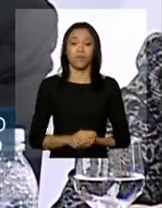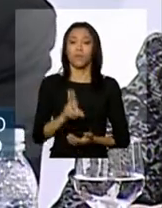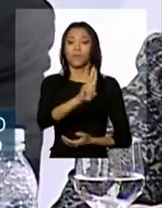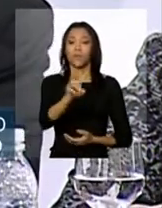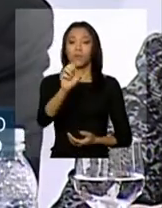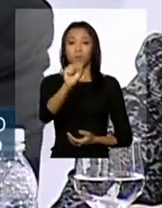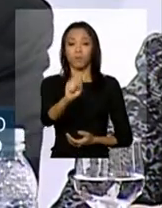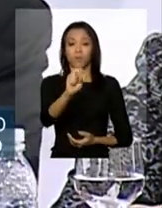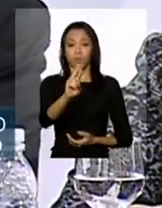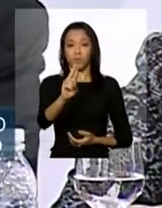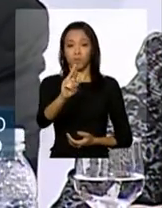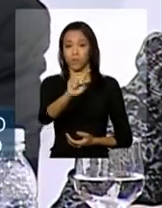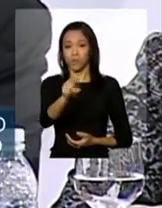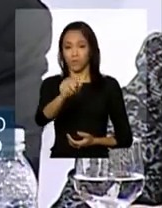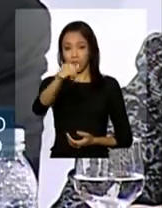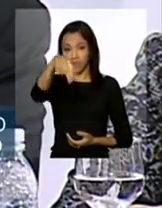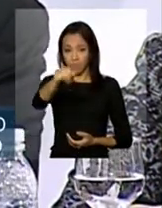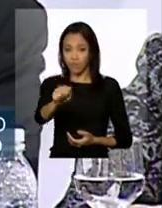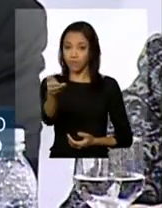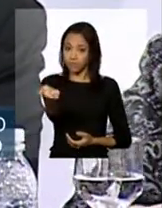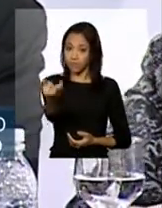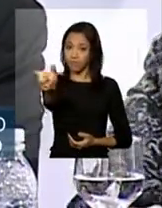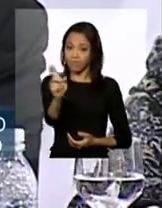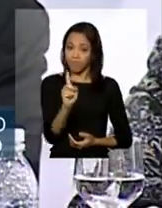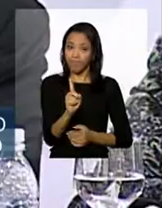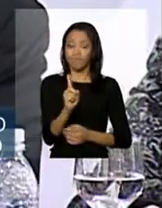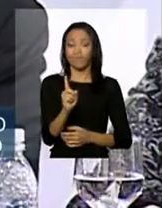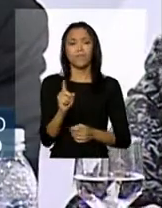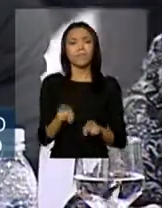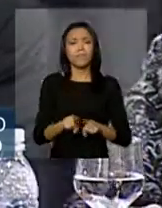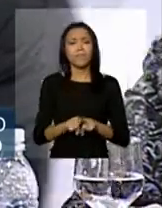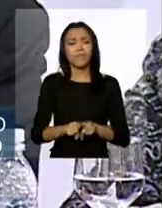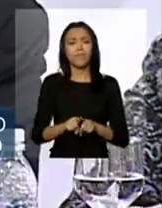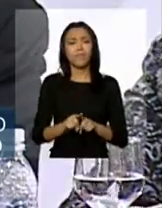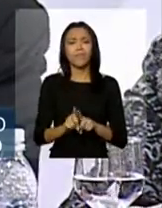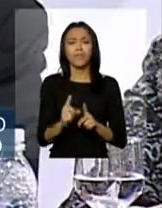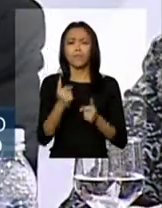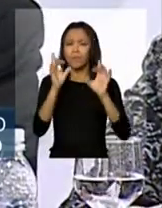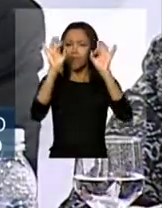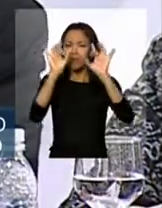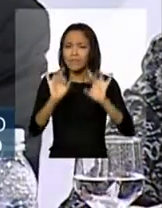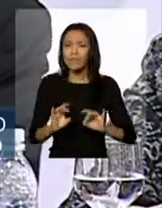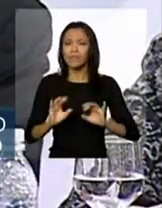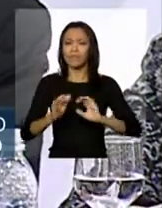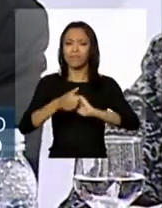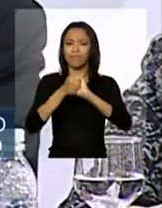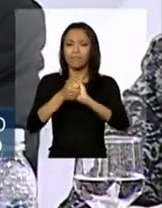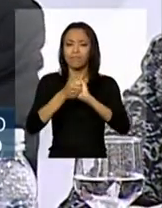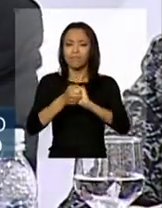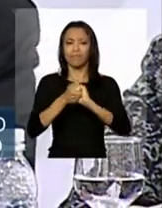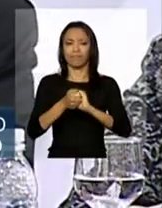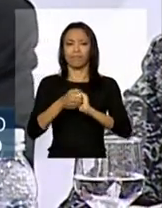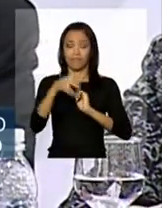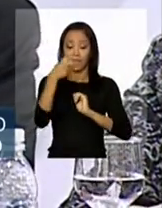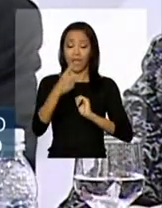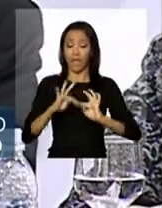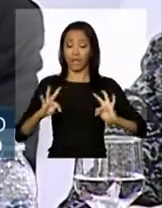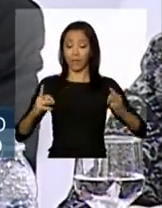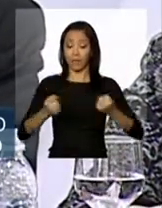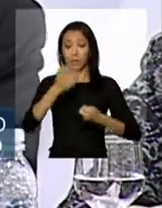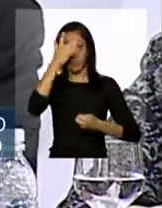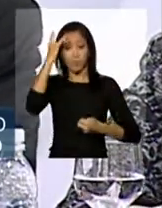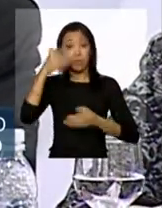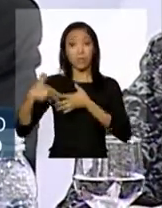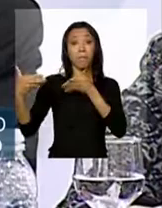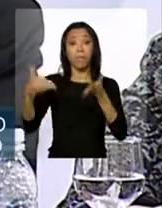Suzana Dickmann. E gostaria de fazer aqui um agradecimento, uma saudação especial a todos os membros aqui da comissão.